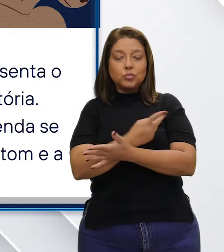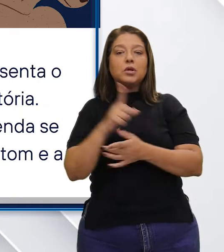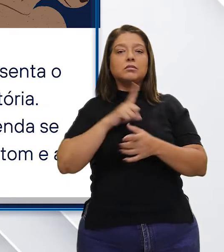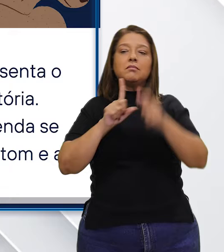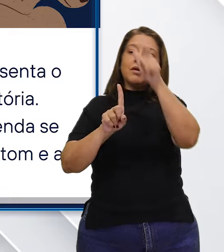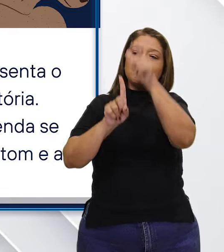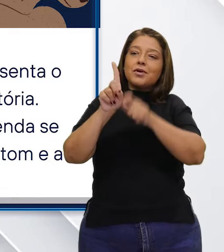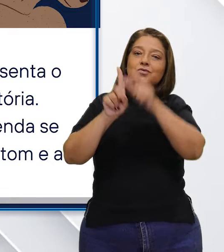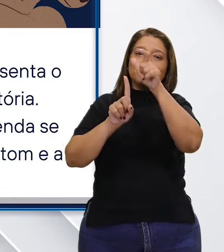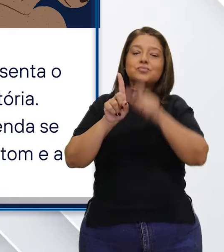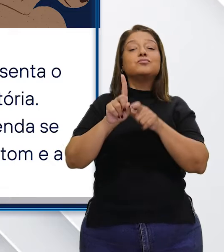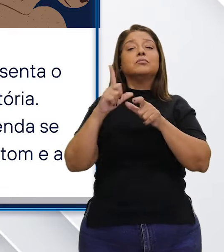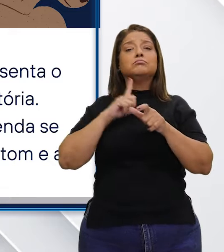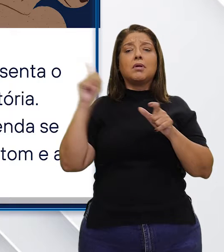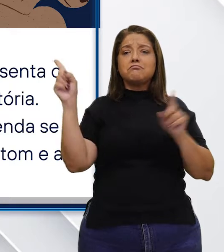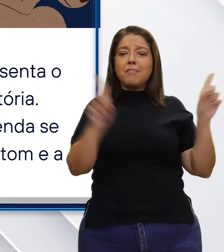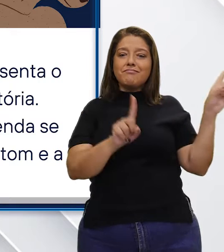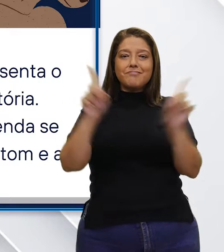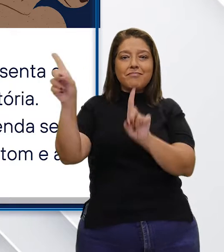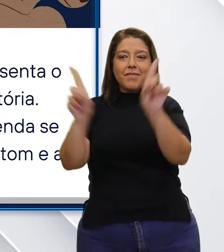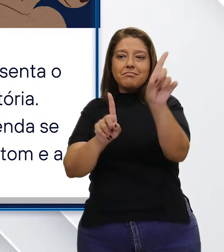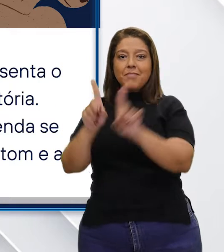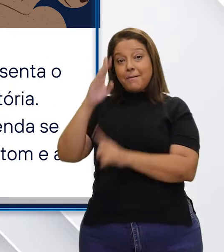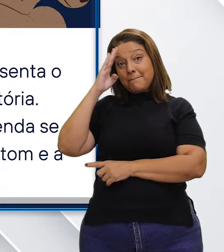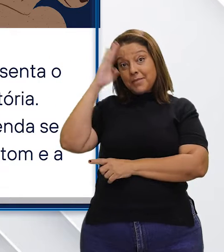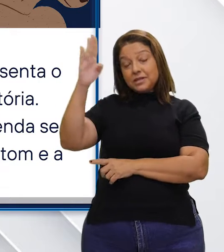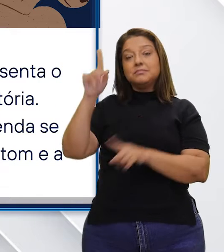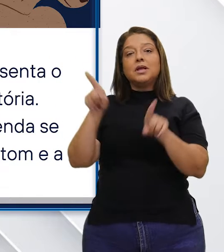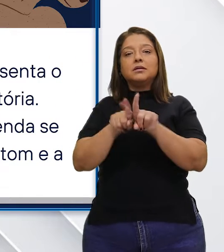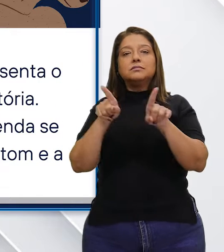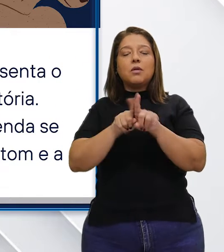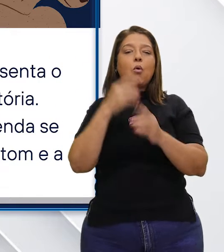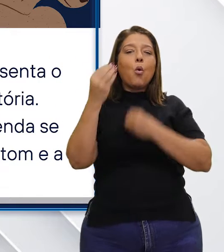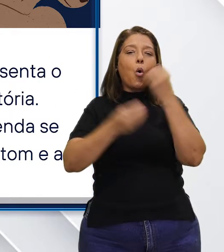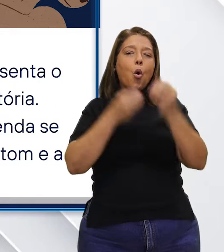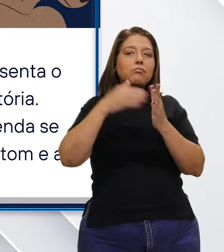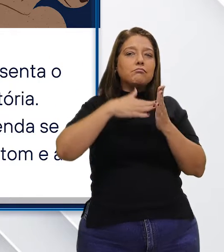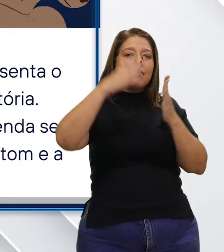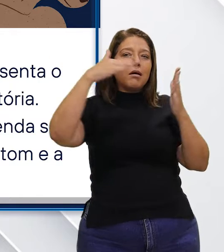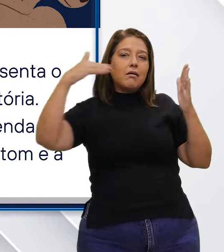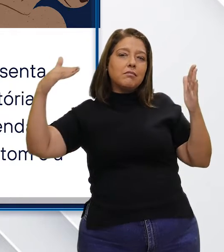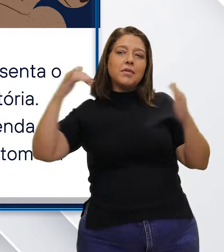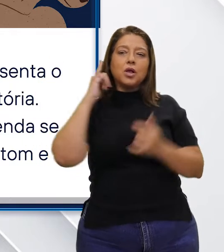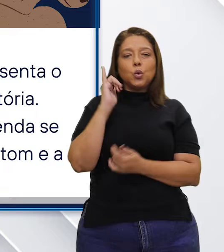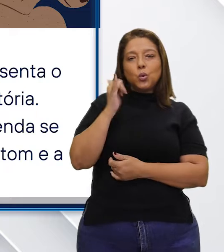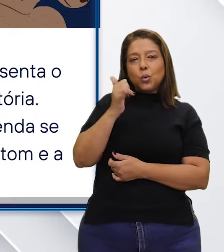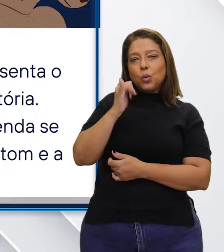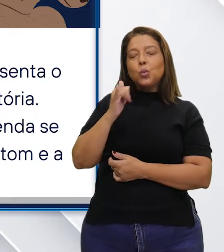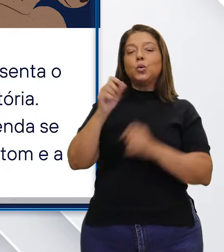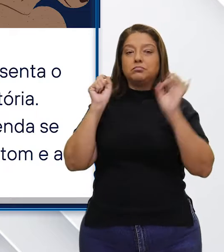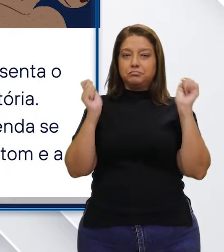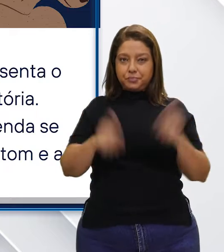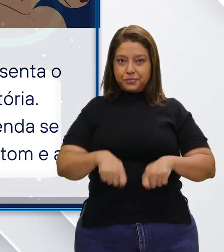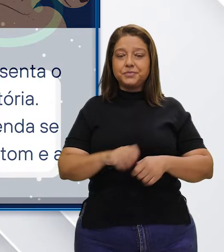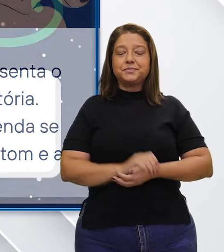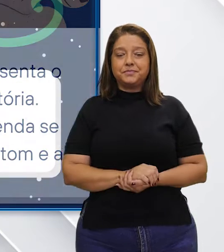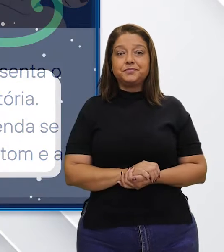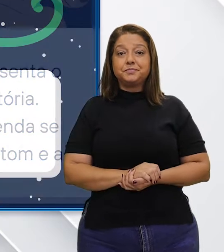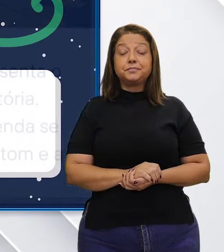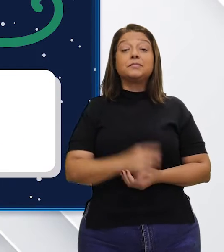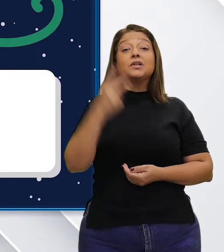passa, introduzir os personagens principais e estabelecer o tom e a atmosfera da